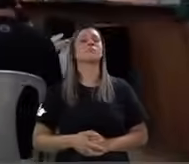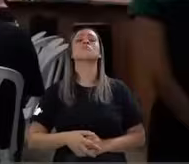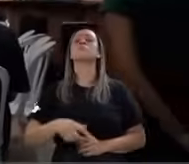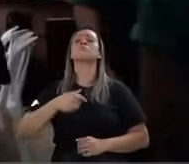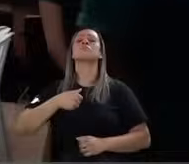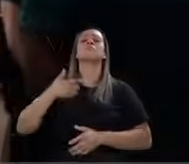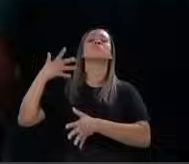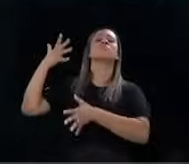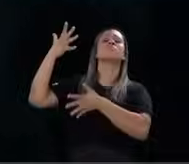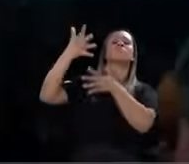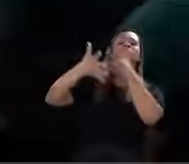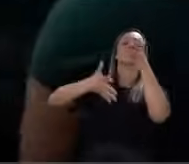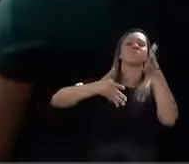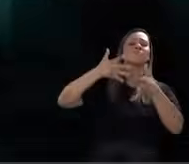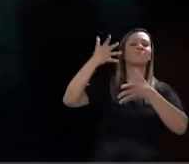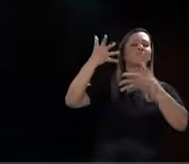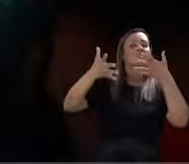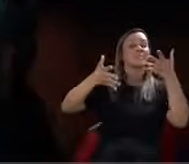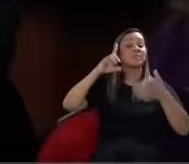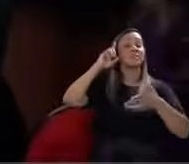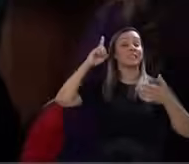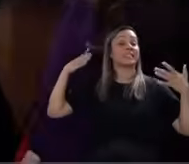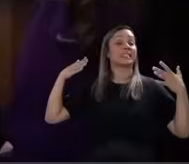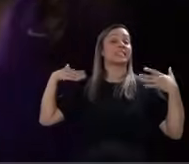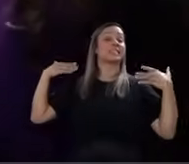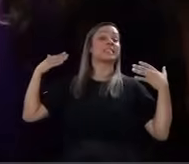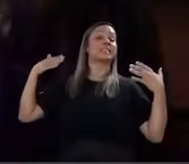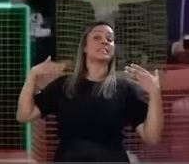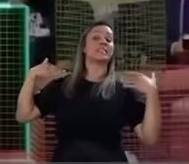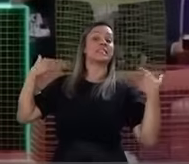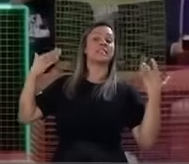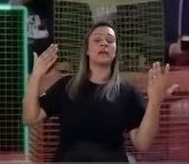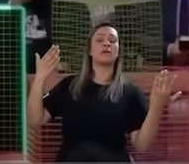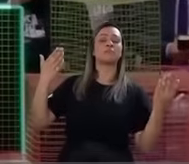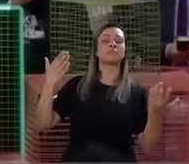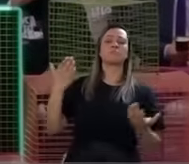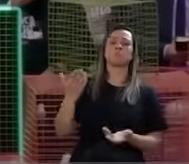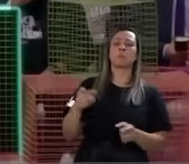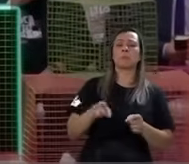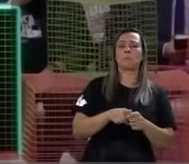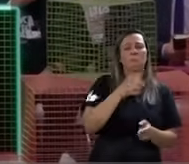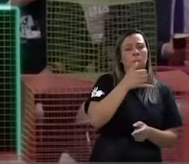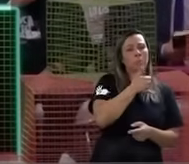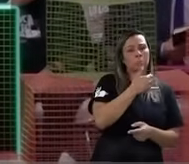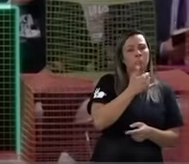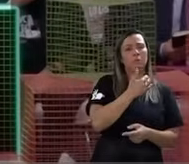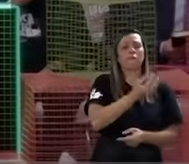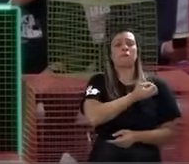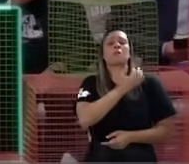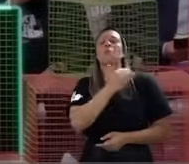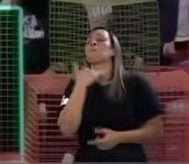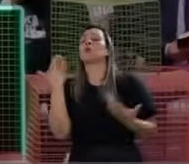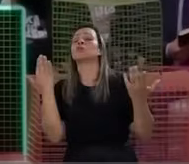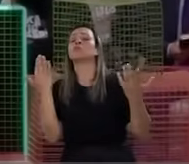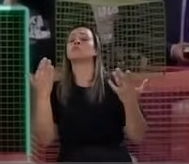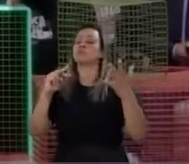rebalabanabanabanabanai. Eu confesso na vida e na morte